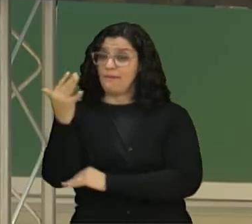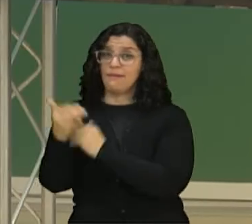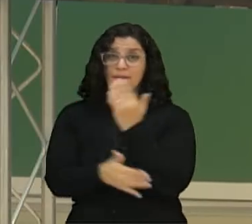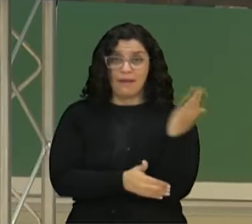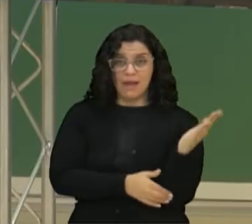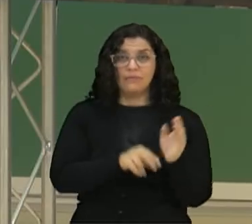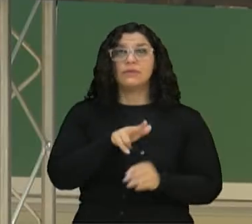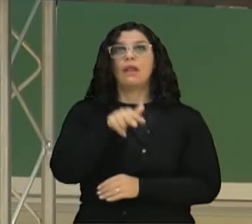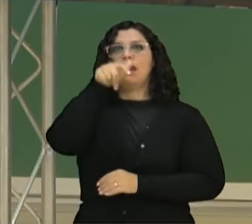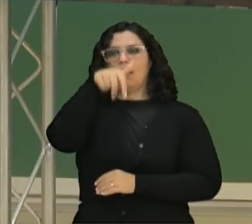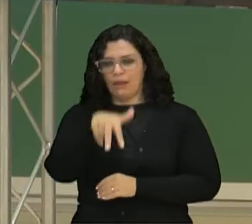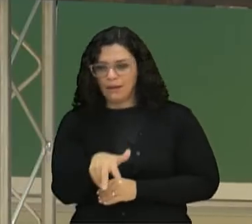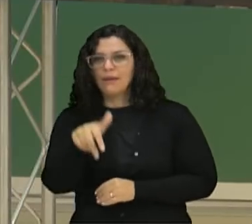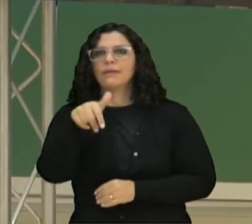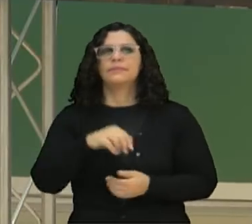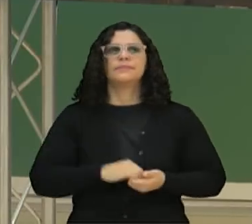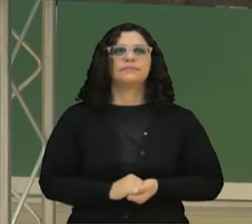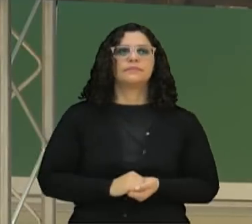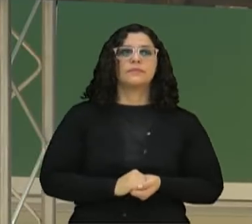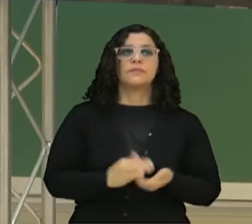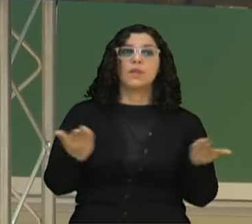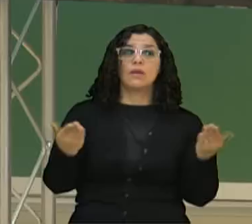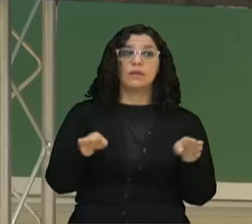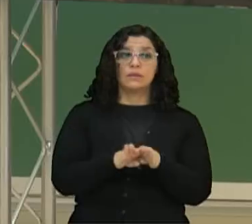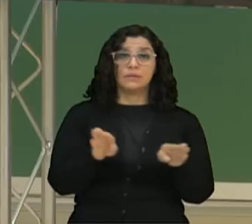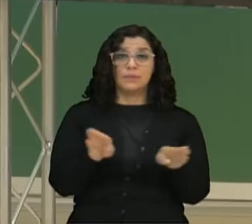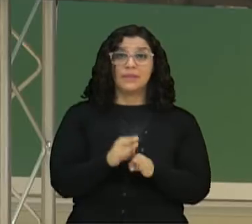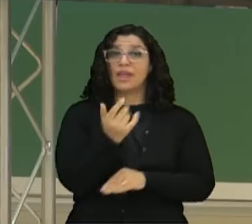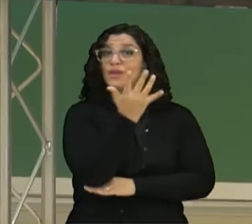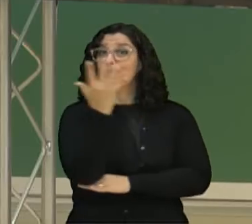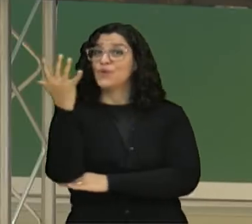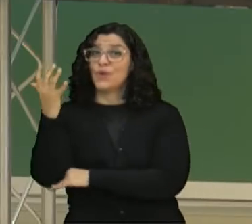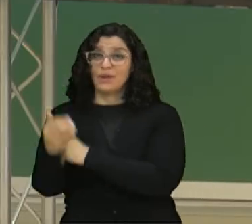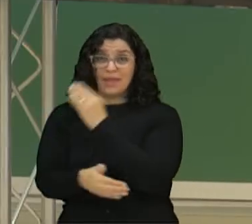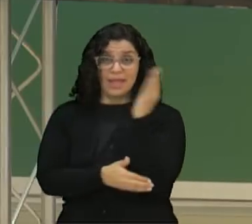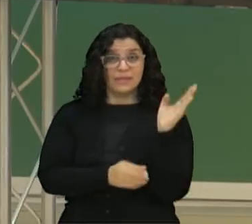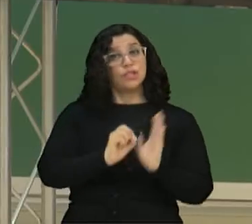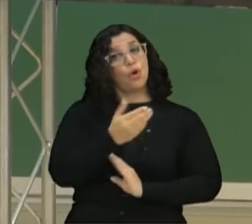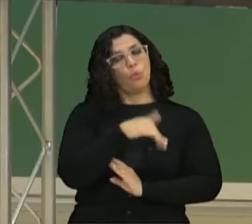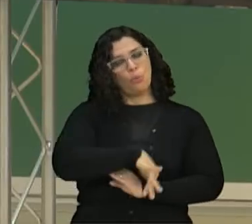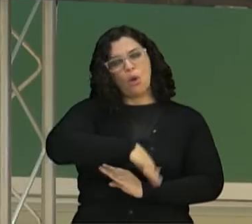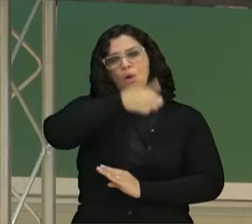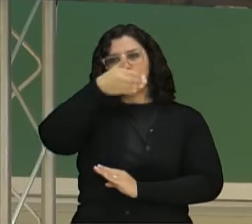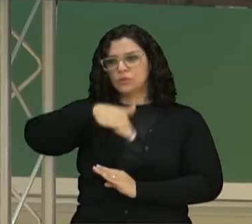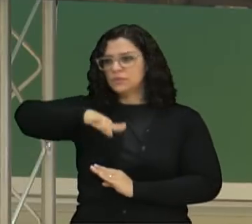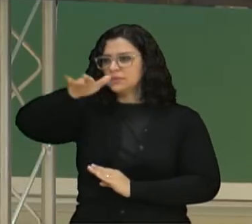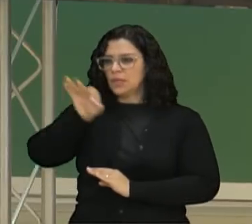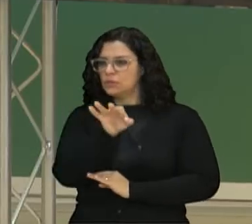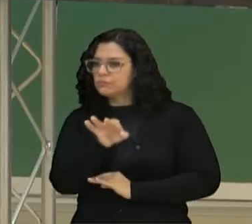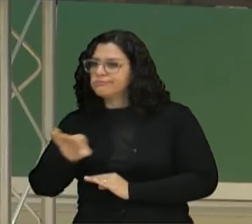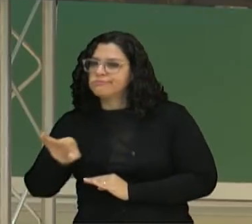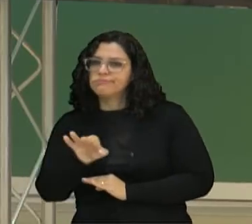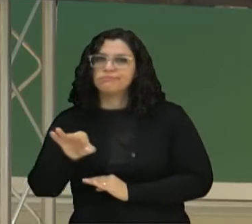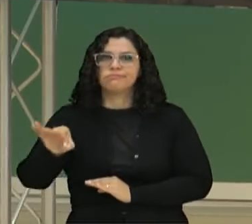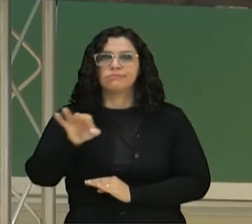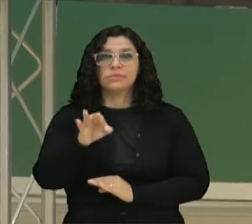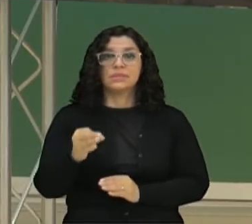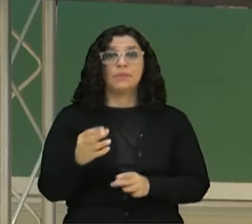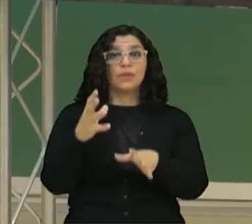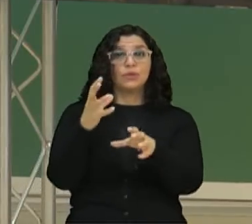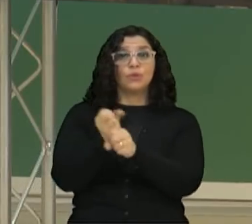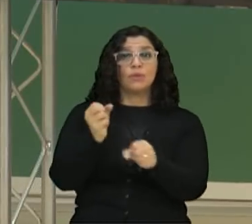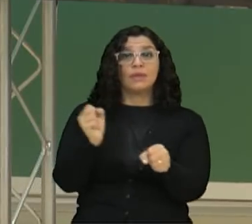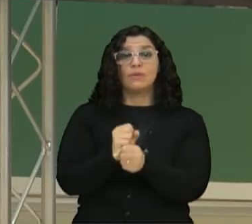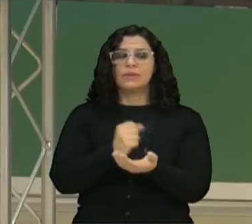árvores, sobe, desce, né? Geralmente de floresta ou montanha, num percurso determinado no terreno por pontos